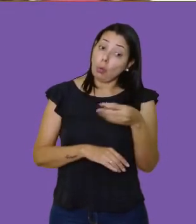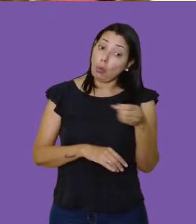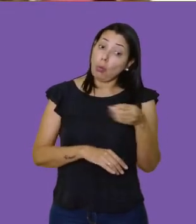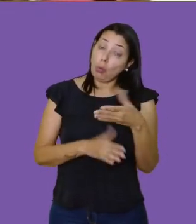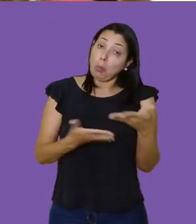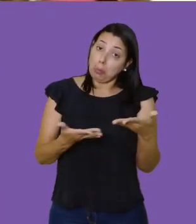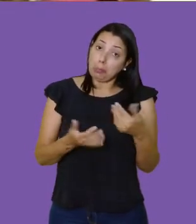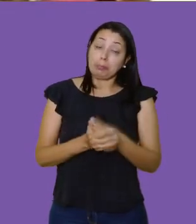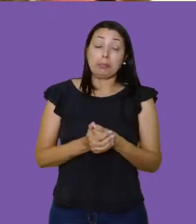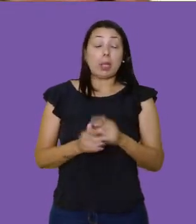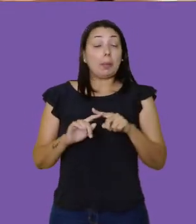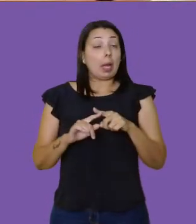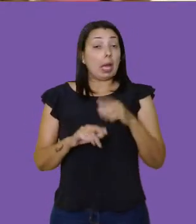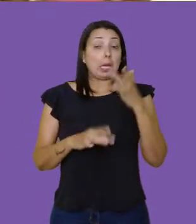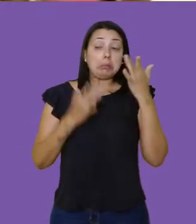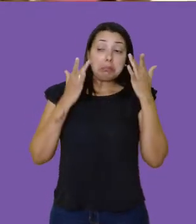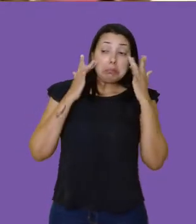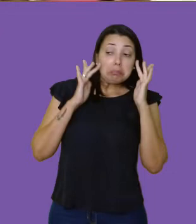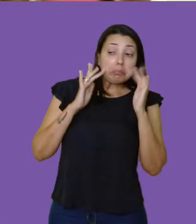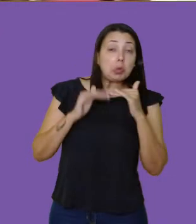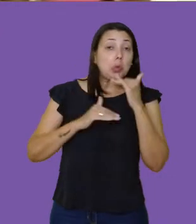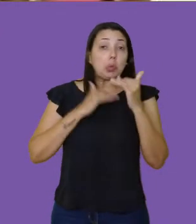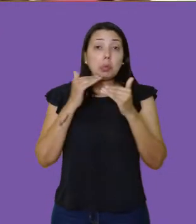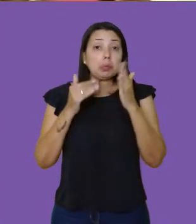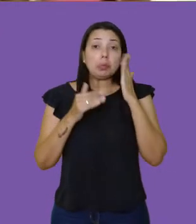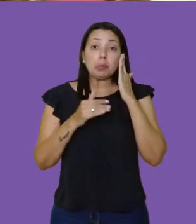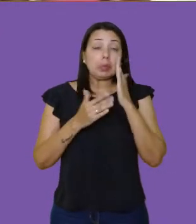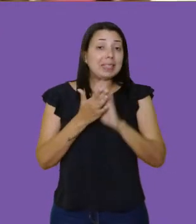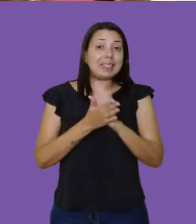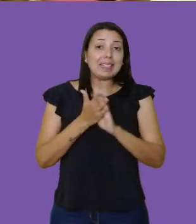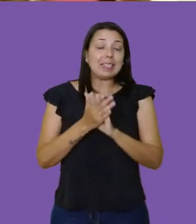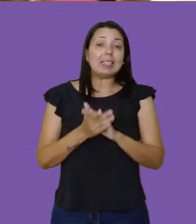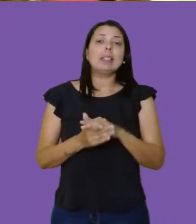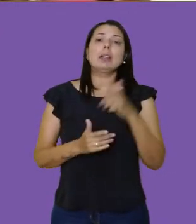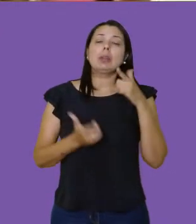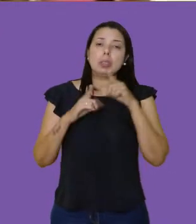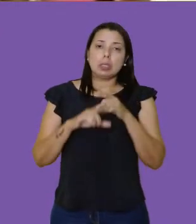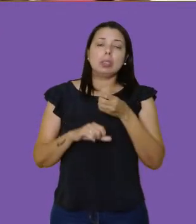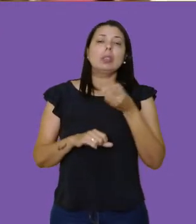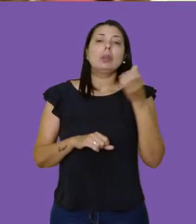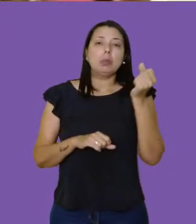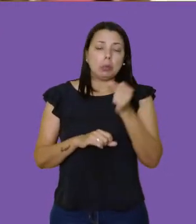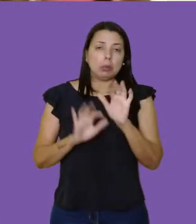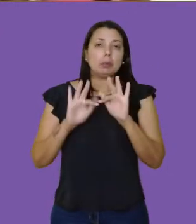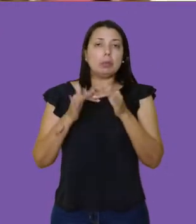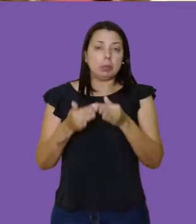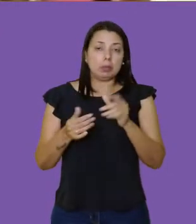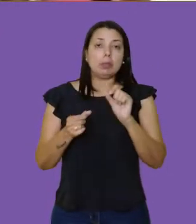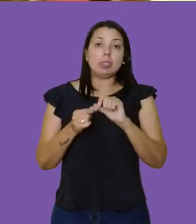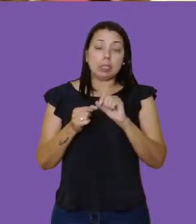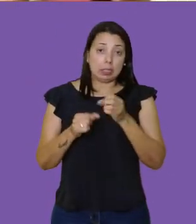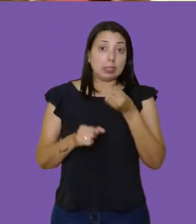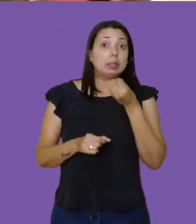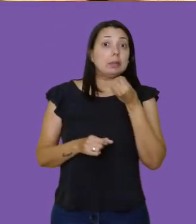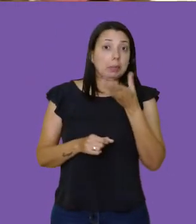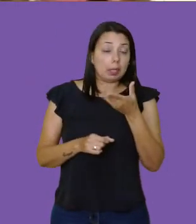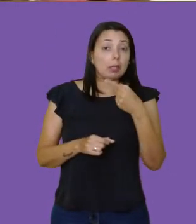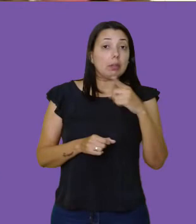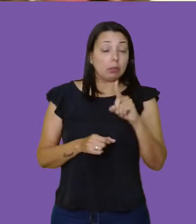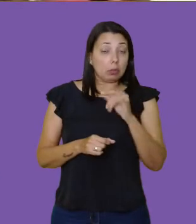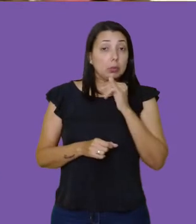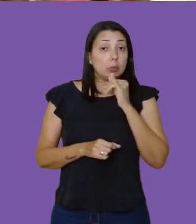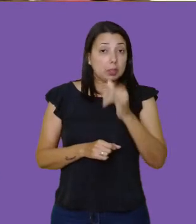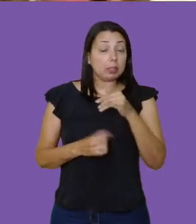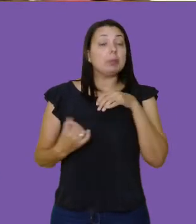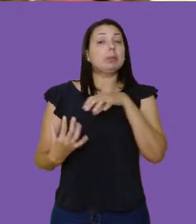é ainda, mas aquilo que garantia que o Bolsa Família funcionasse bem e fosse um